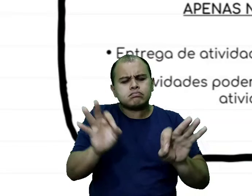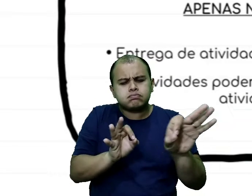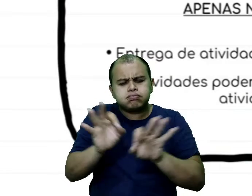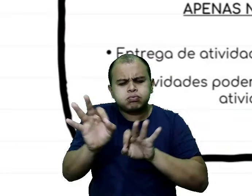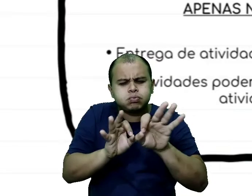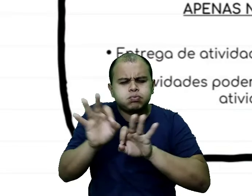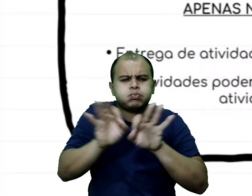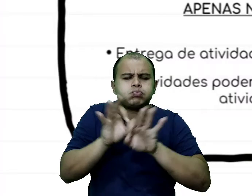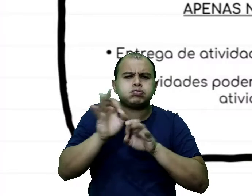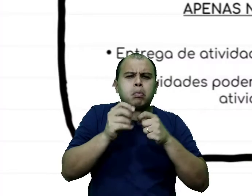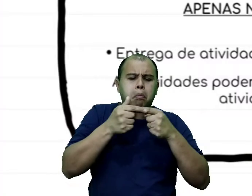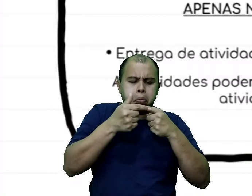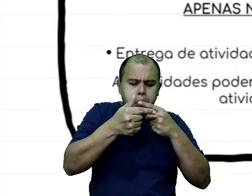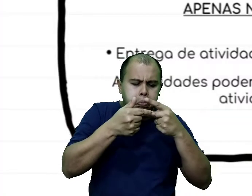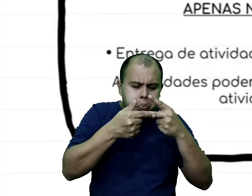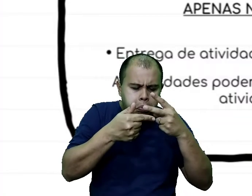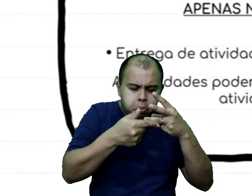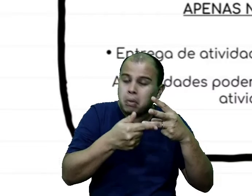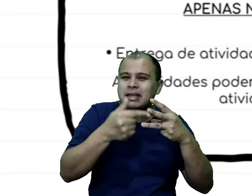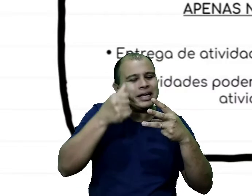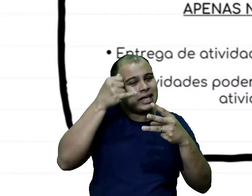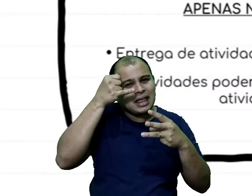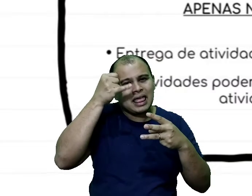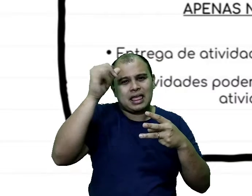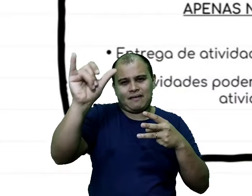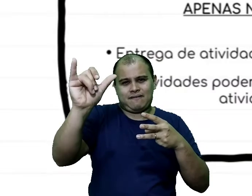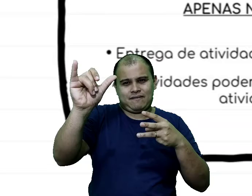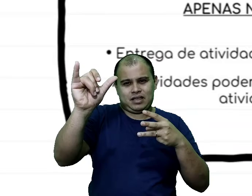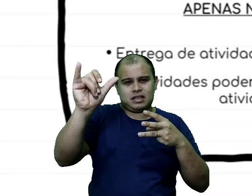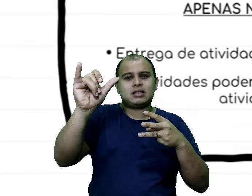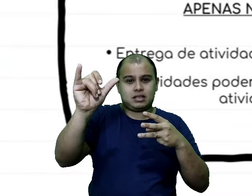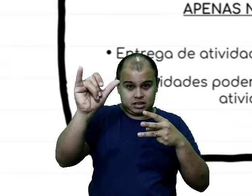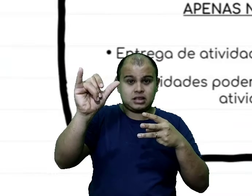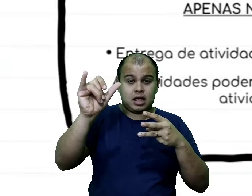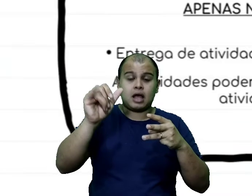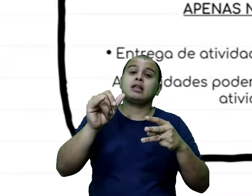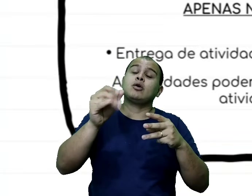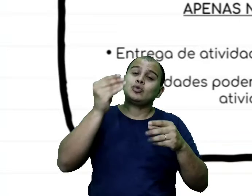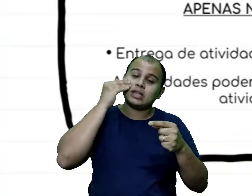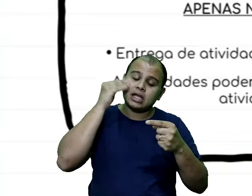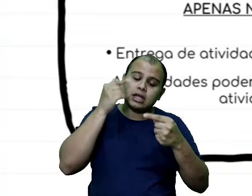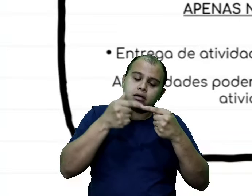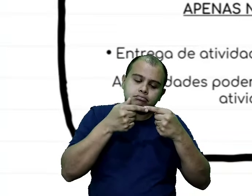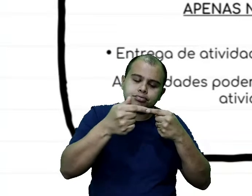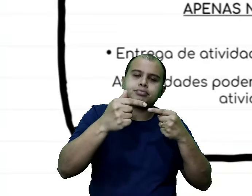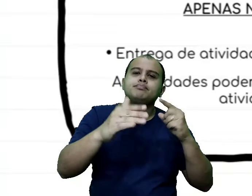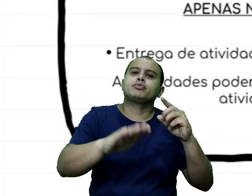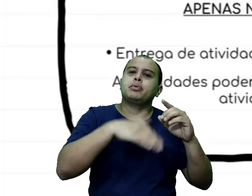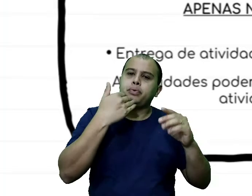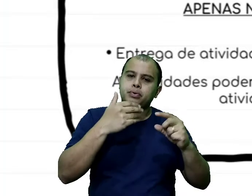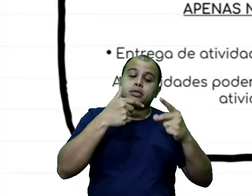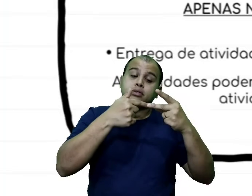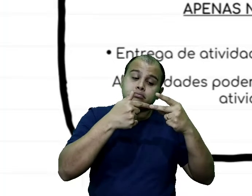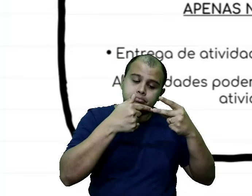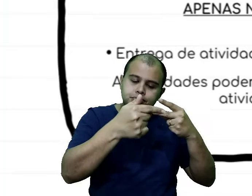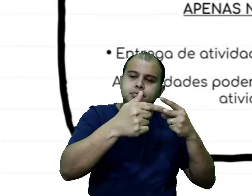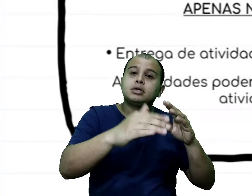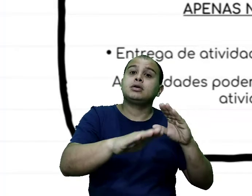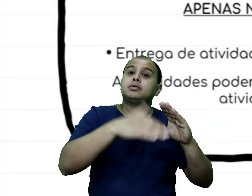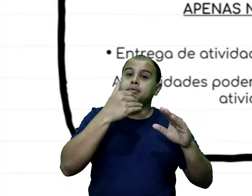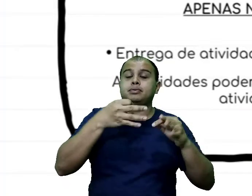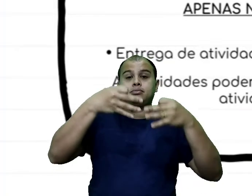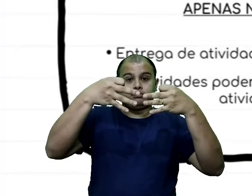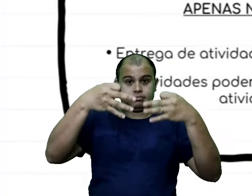organizarem para não acumular o mês inteiro, para não acumular 2, 3 atividades, porque a gente não consegue mais fazer esse